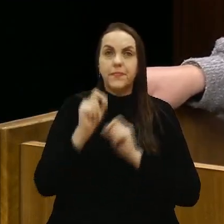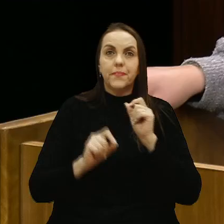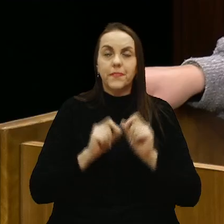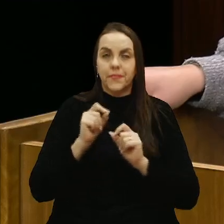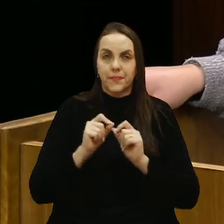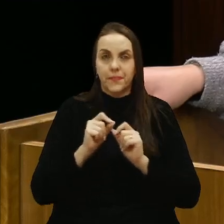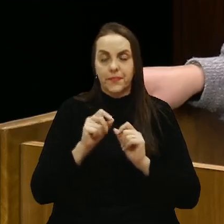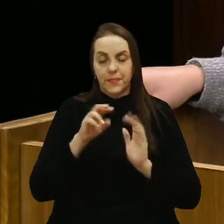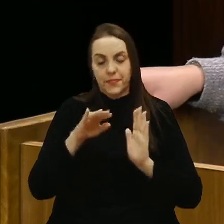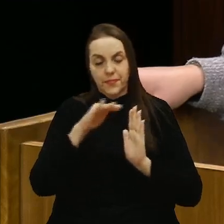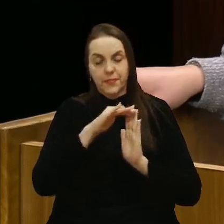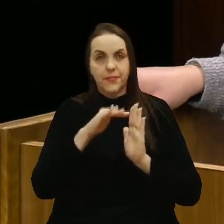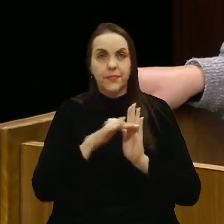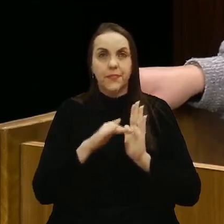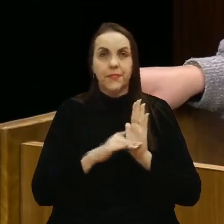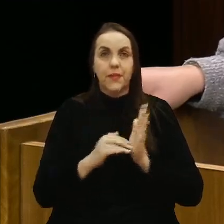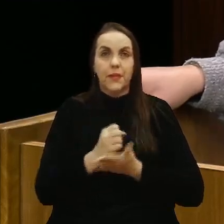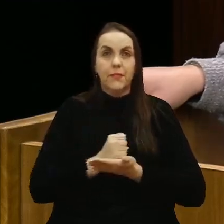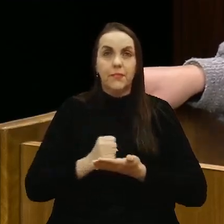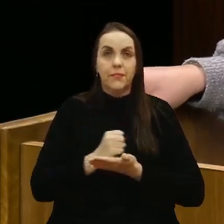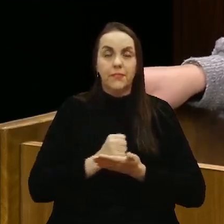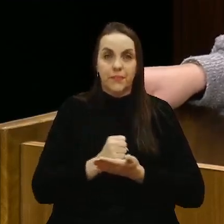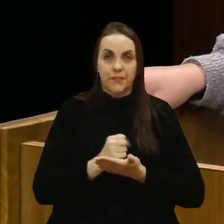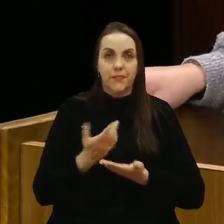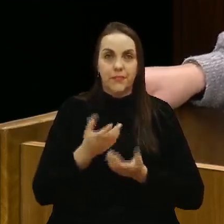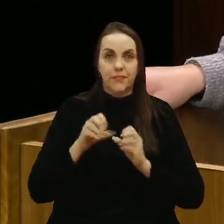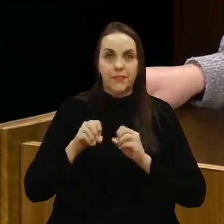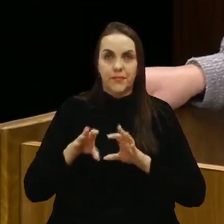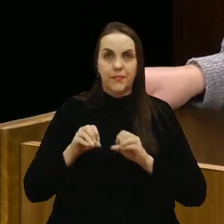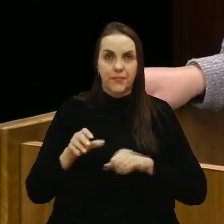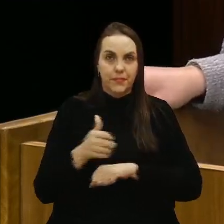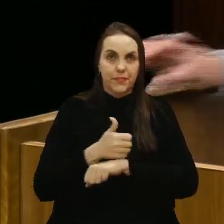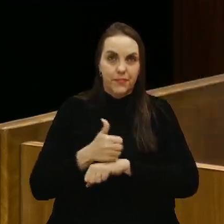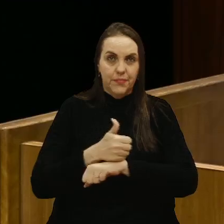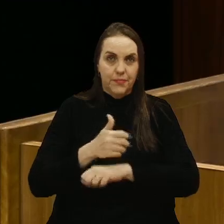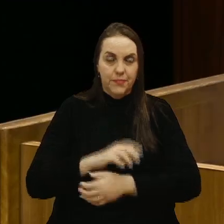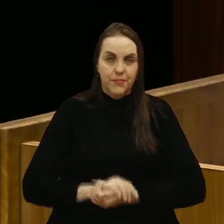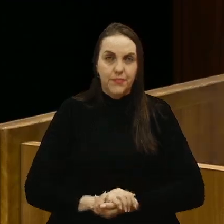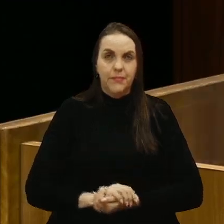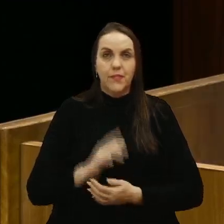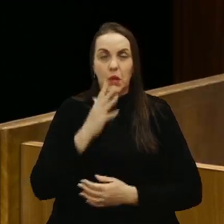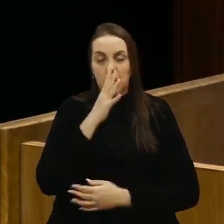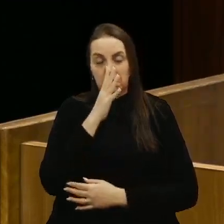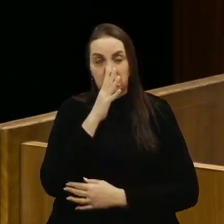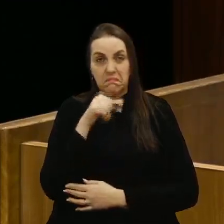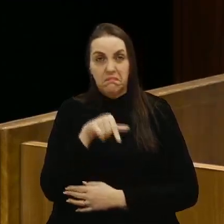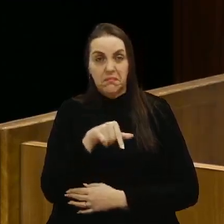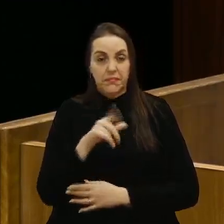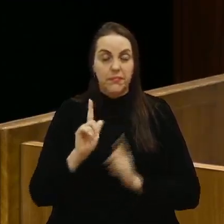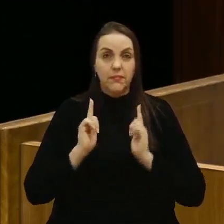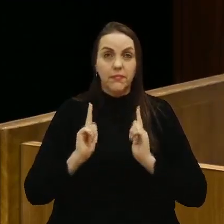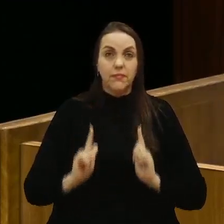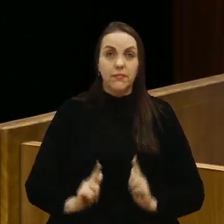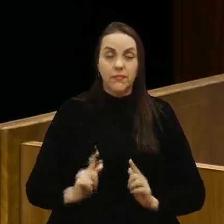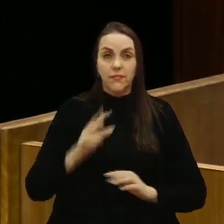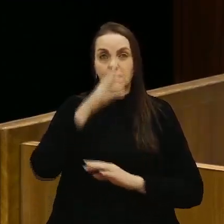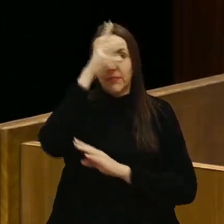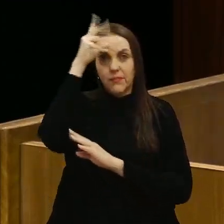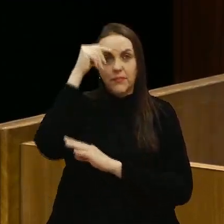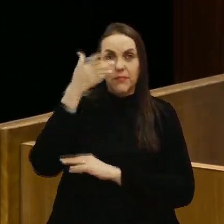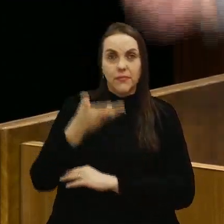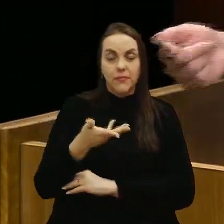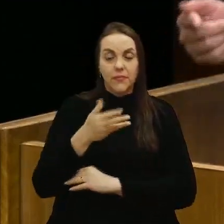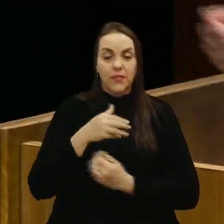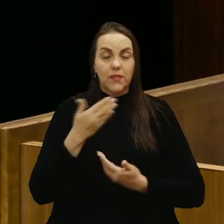rege enquanto profissionais da educação. Então, me impressiona que quando uma gestão municipal